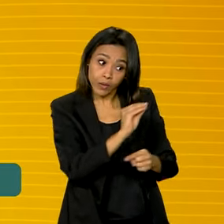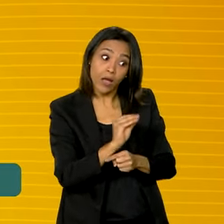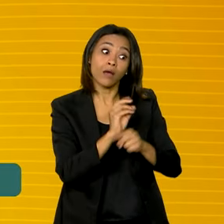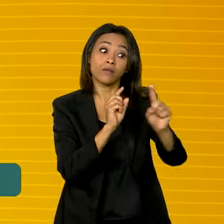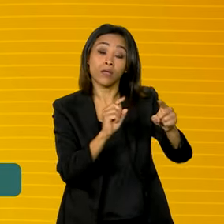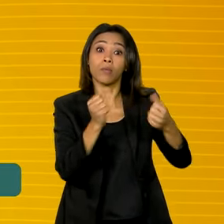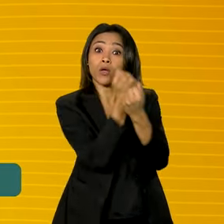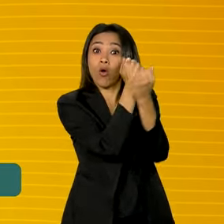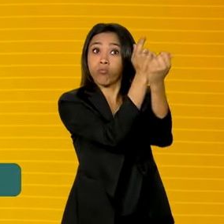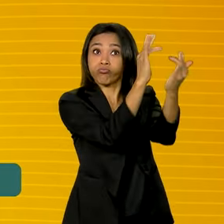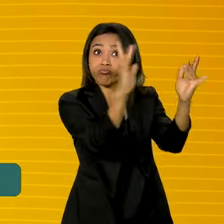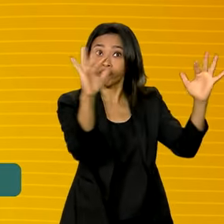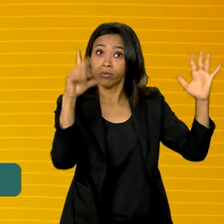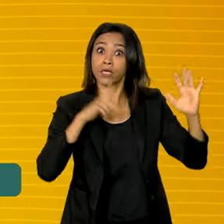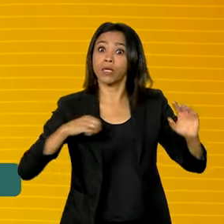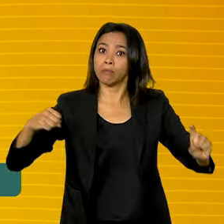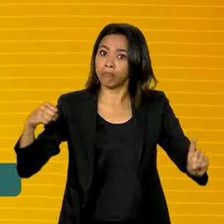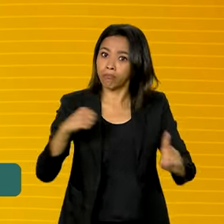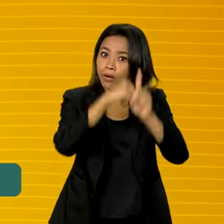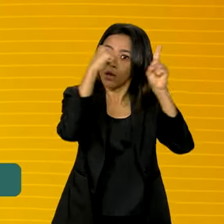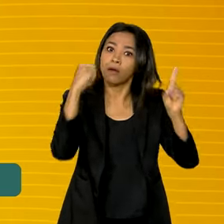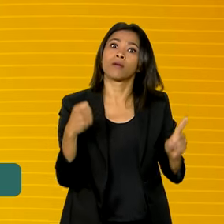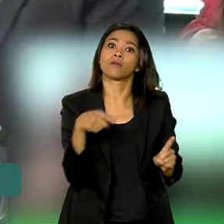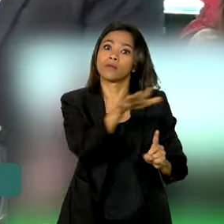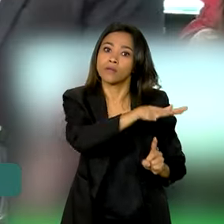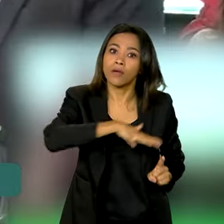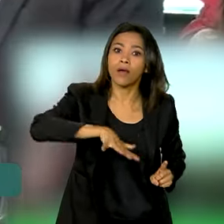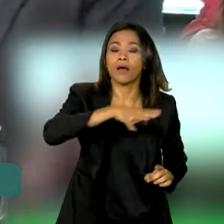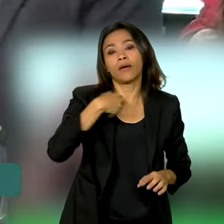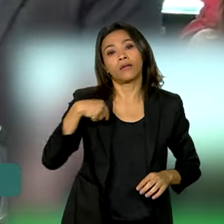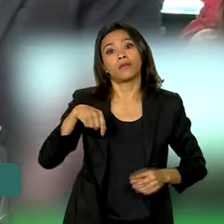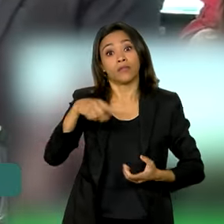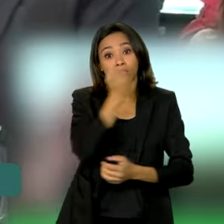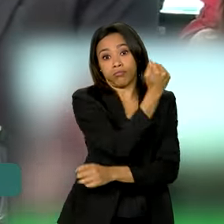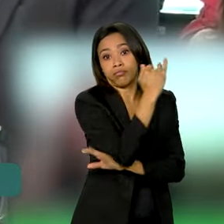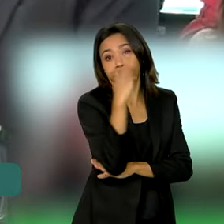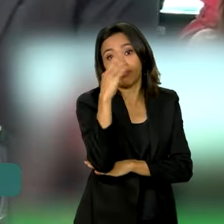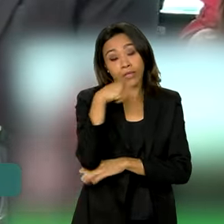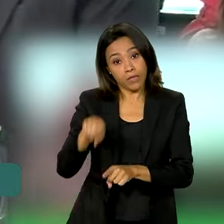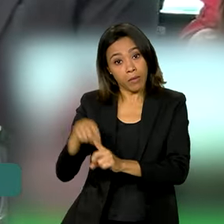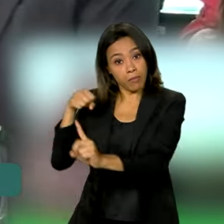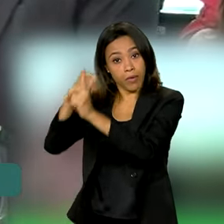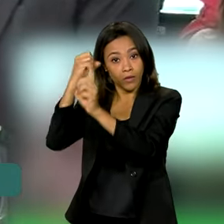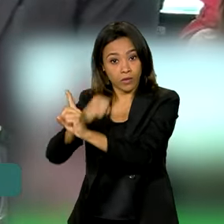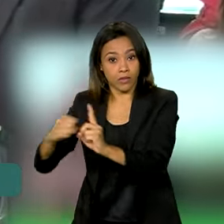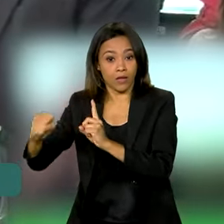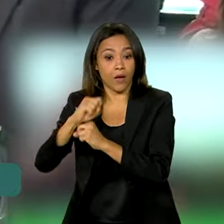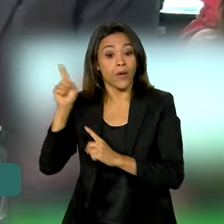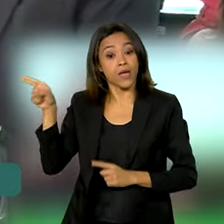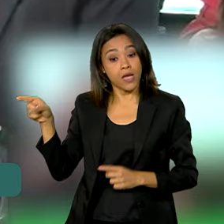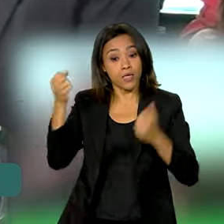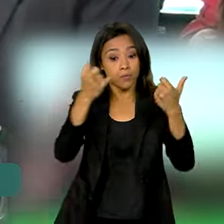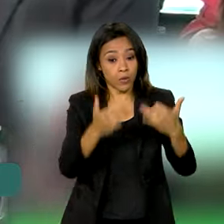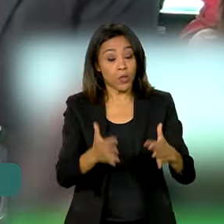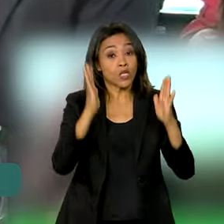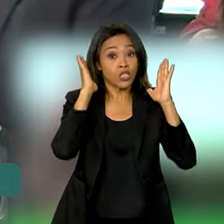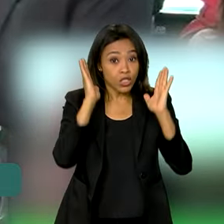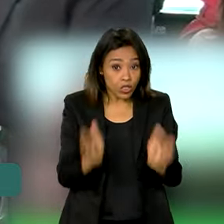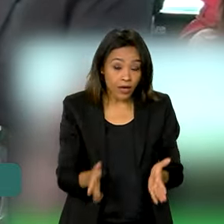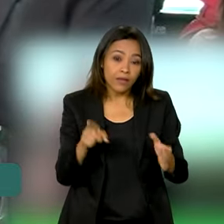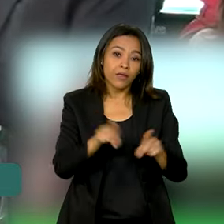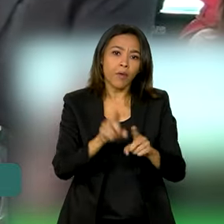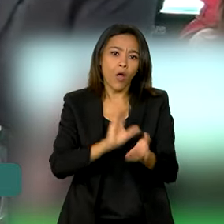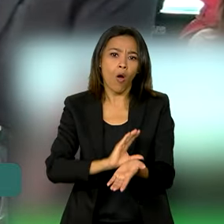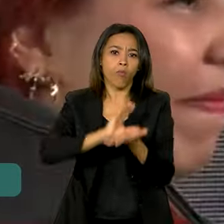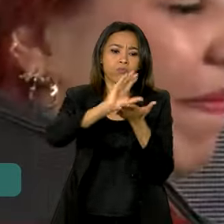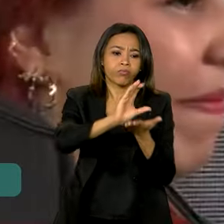um impacto ambiental e impacto social. No evento foram anunciados ainda investimentos na ampliação do polo automotivo